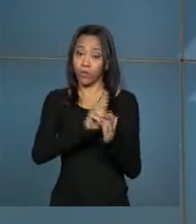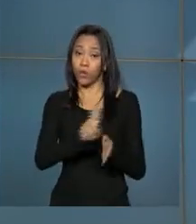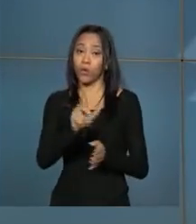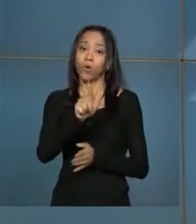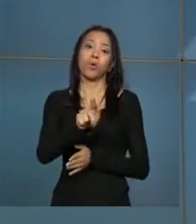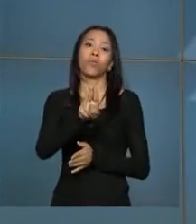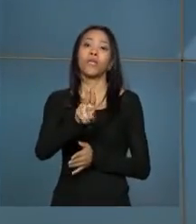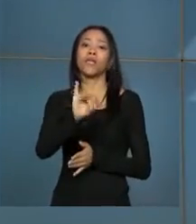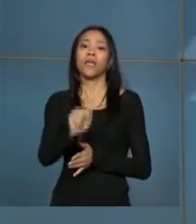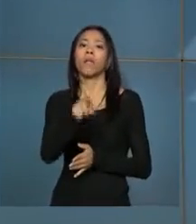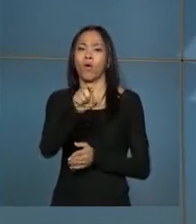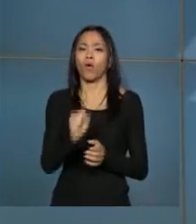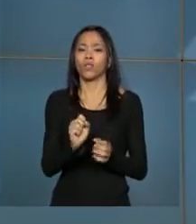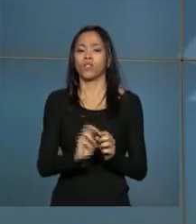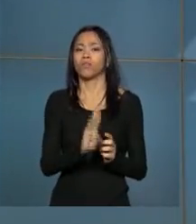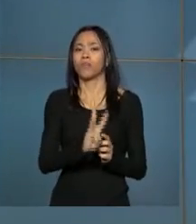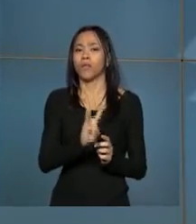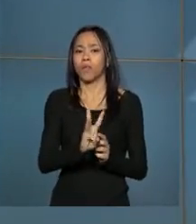acesse